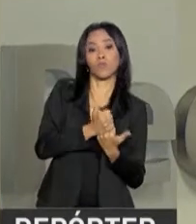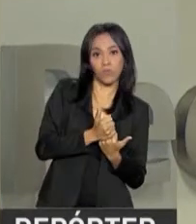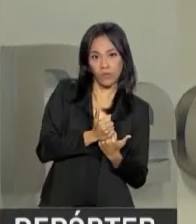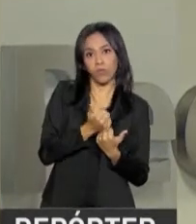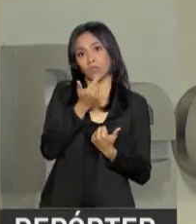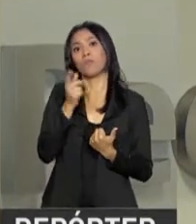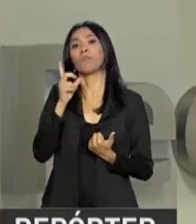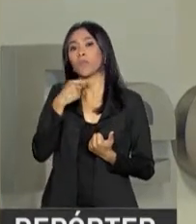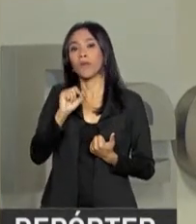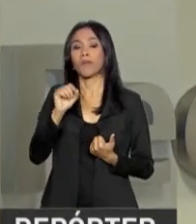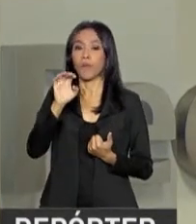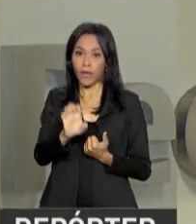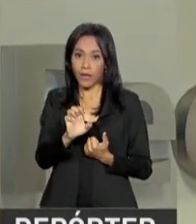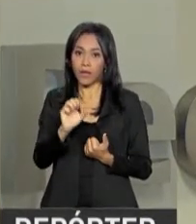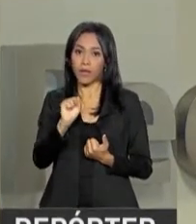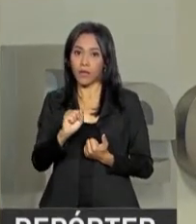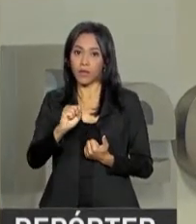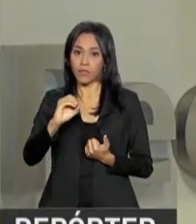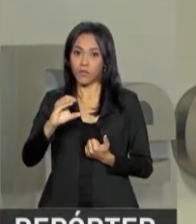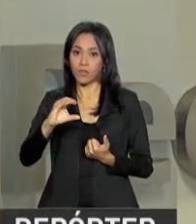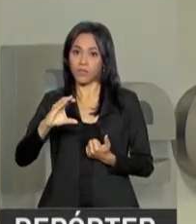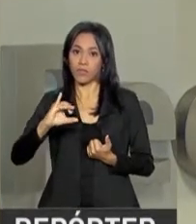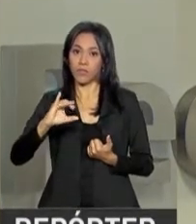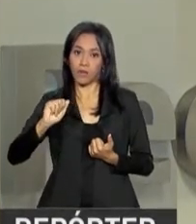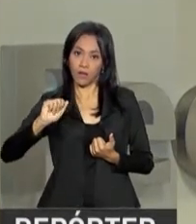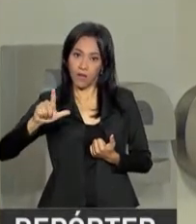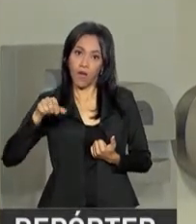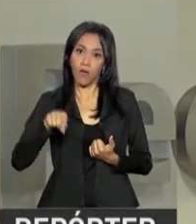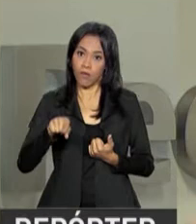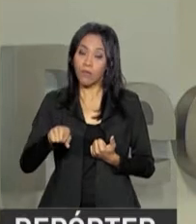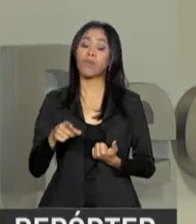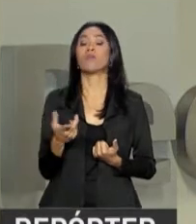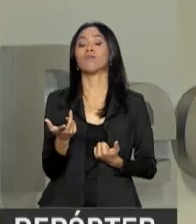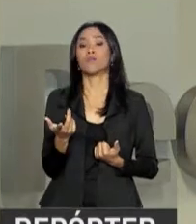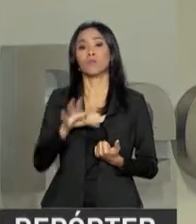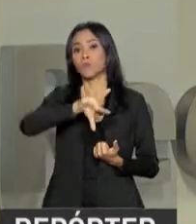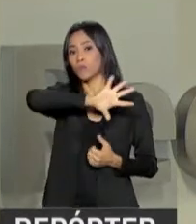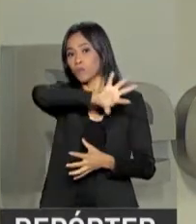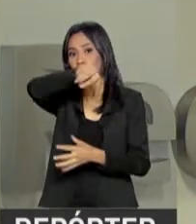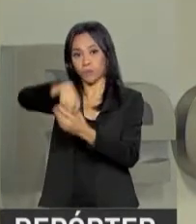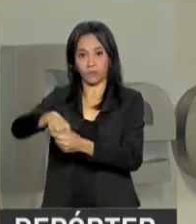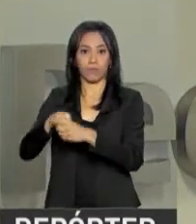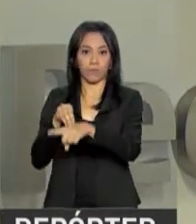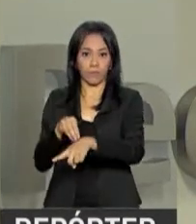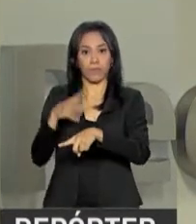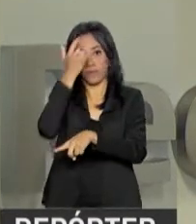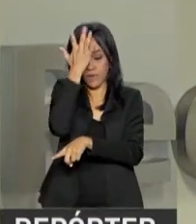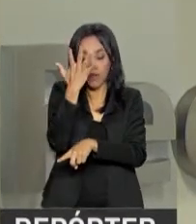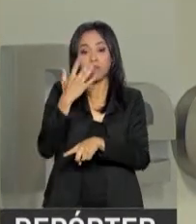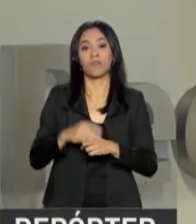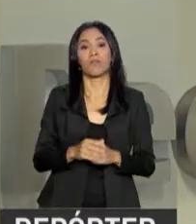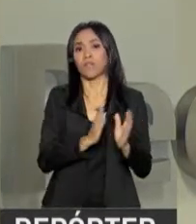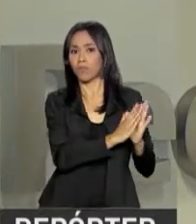social começando pela gefip já em julho agora para os grandes contribuintes já será desonerado da nossa obrigação serão 15 ao longo do